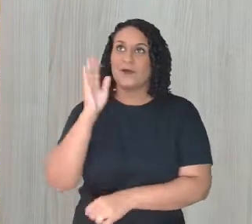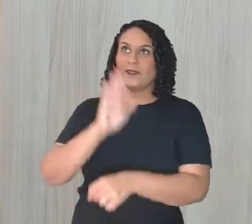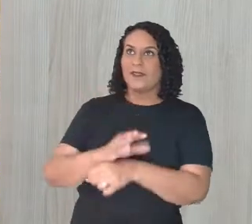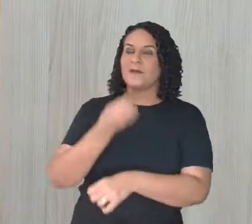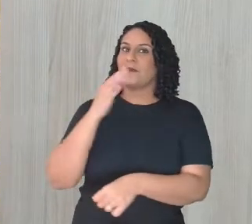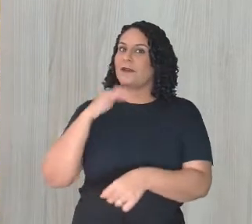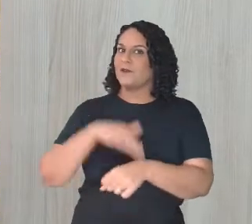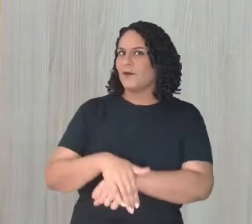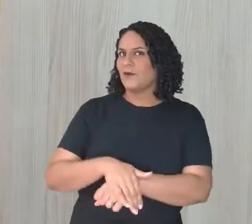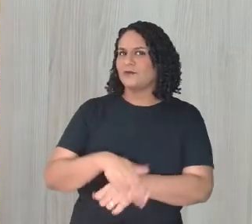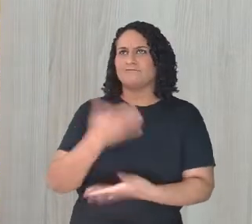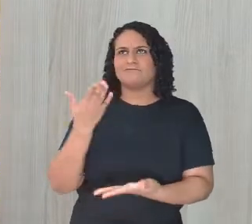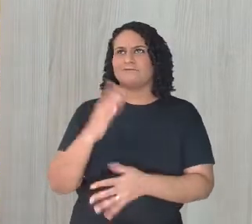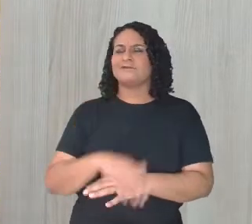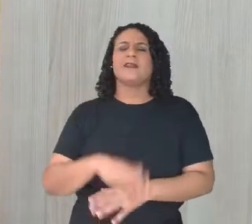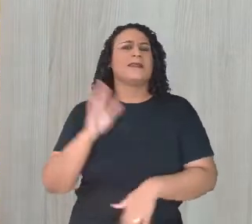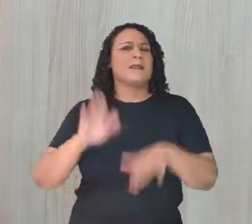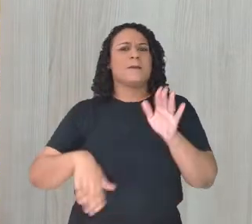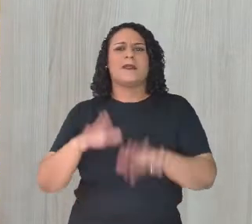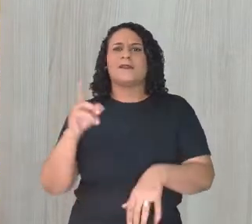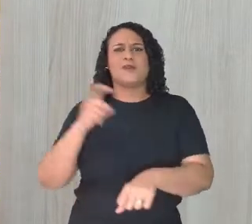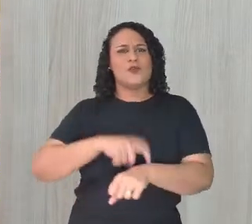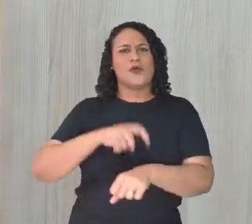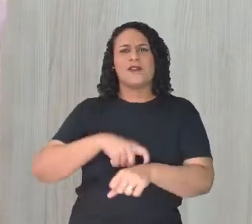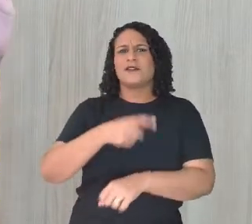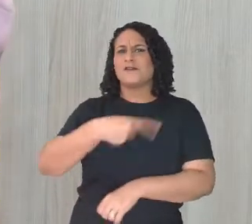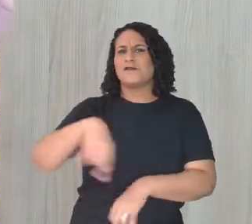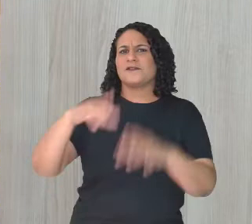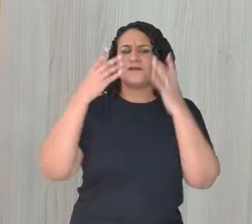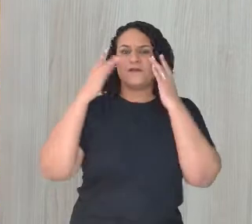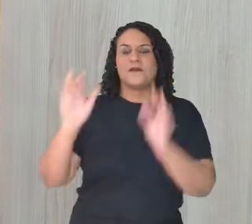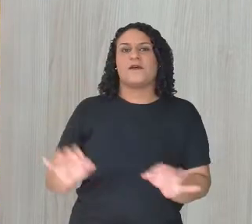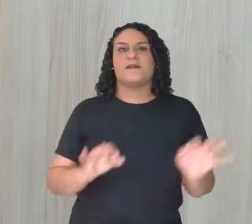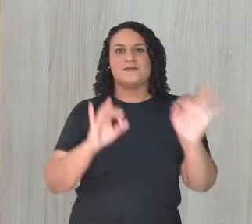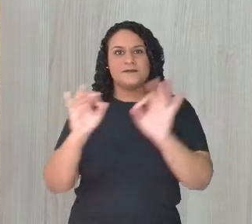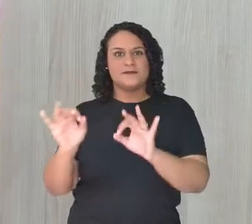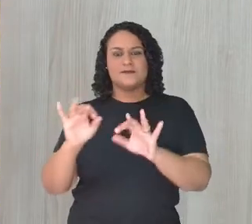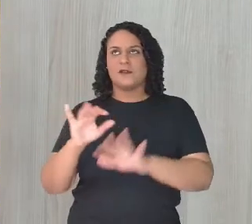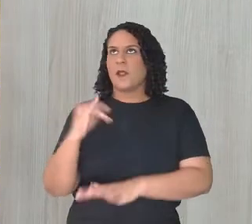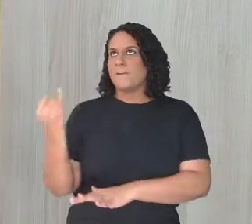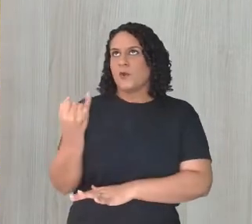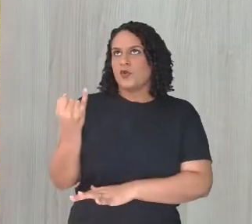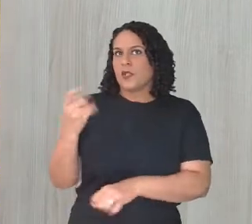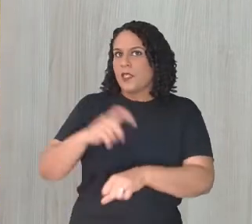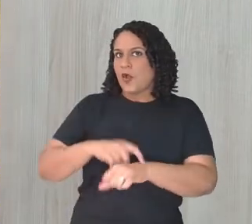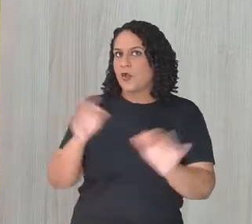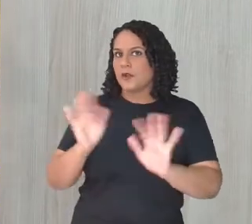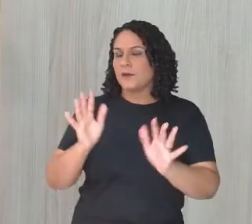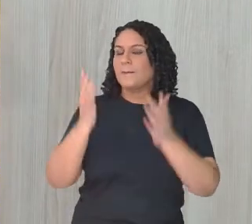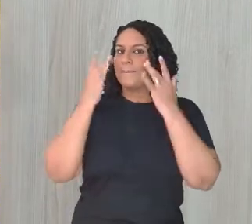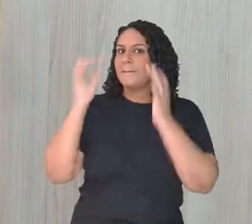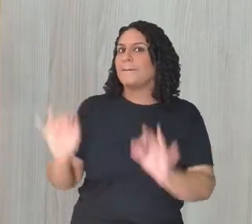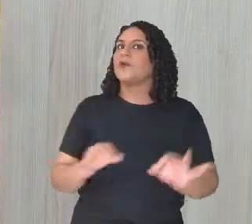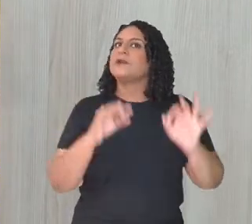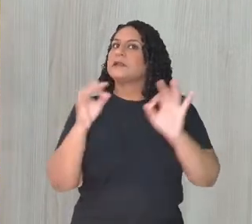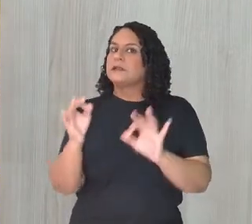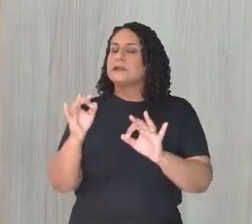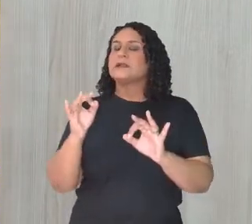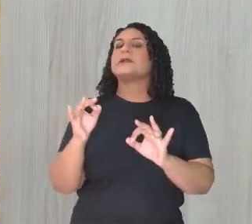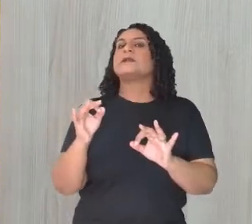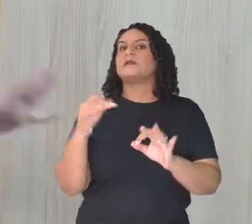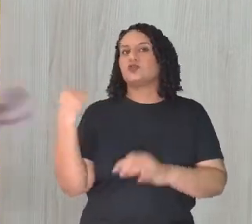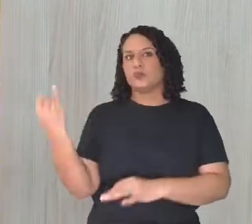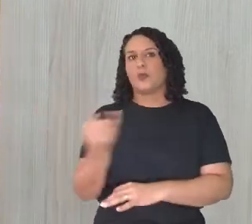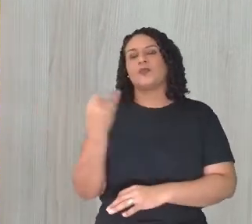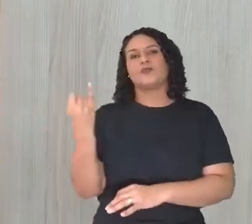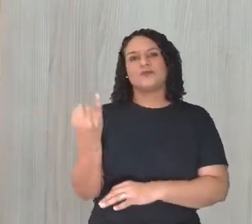não importa a hora que você está vendo dia, essa aqui. É isso, não importa a hora. O importante é o quê? Assistir. Já estou aqui no